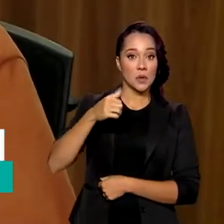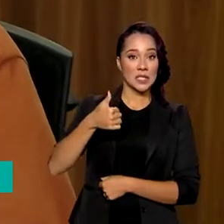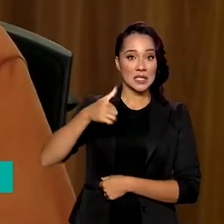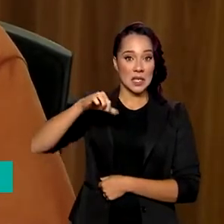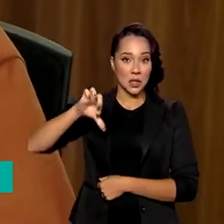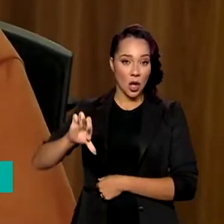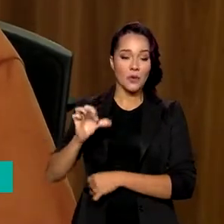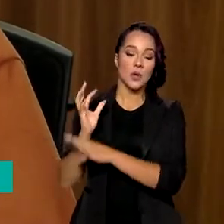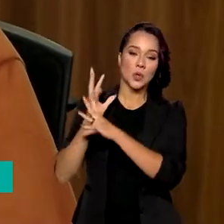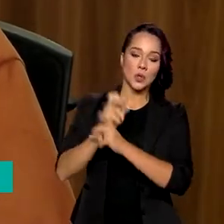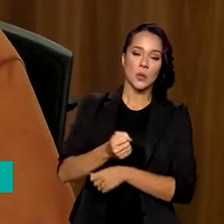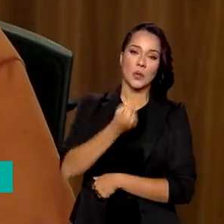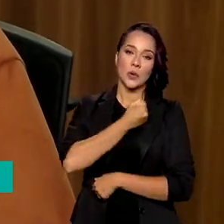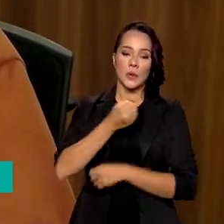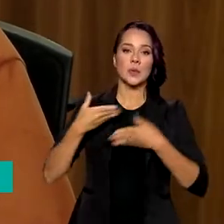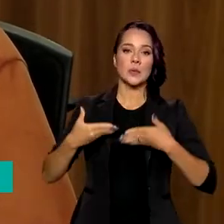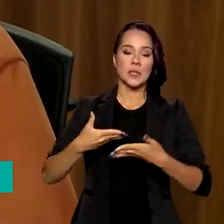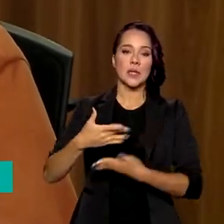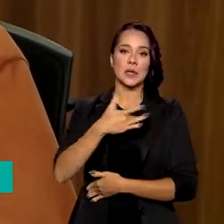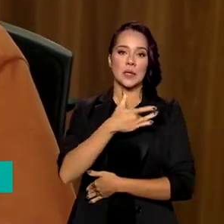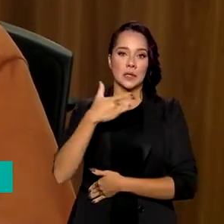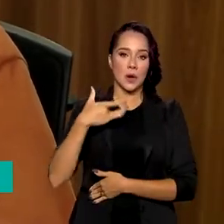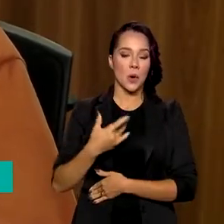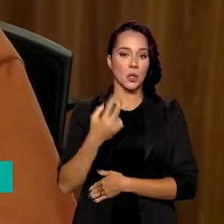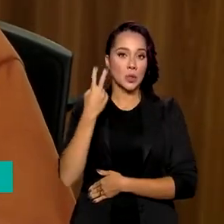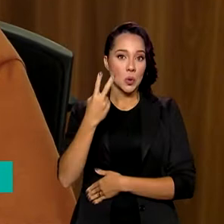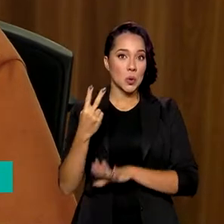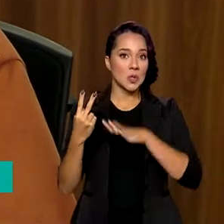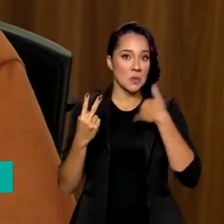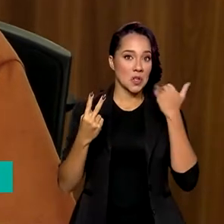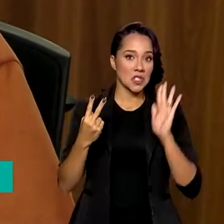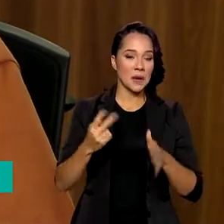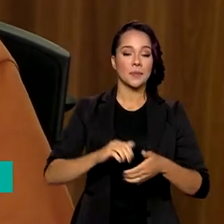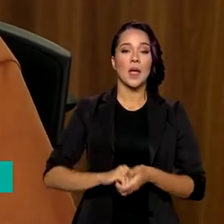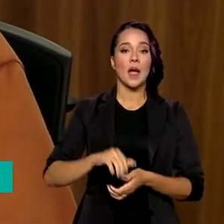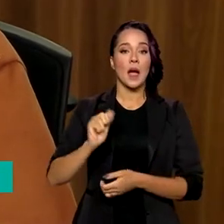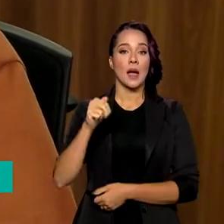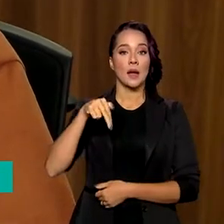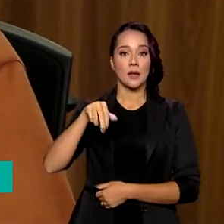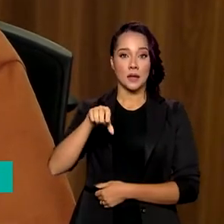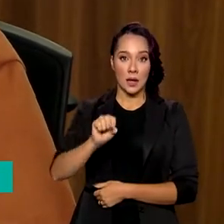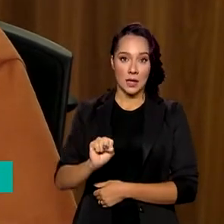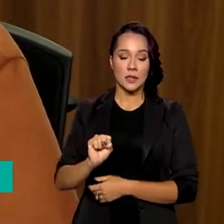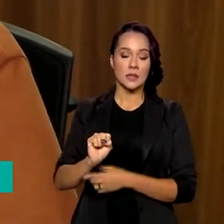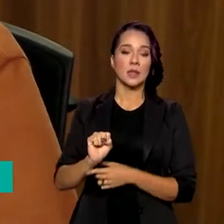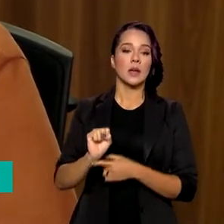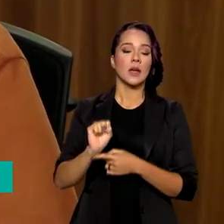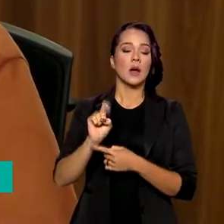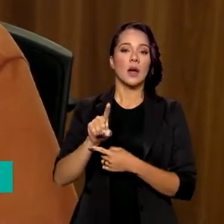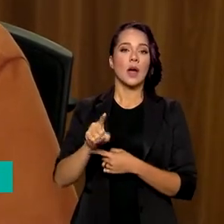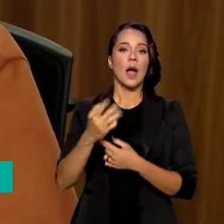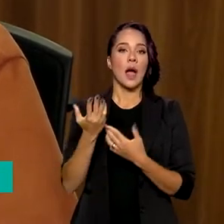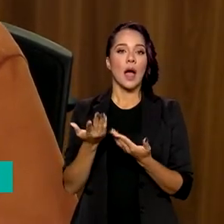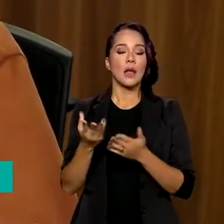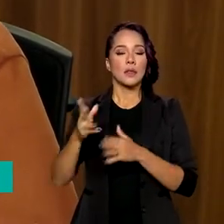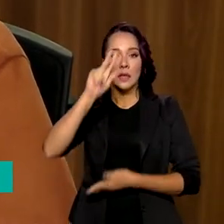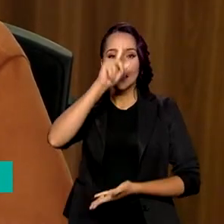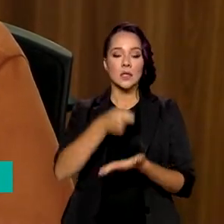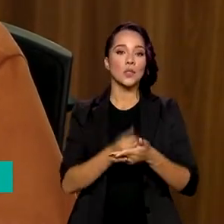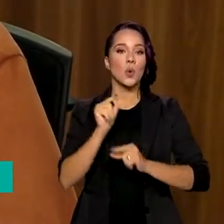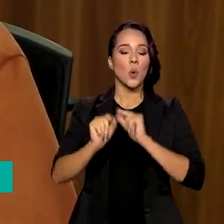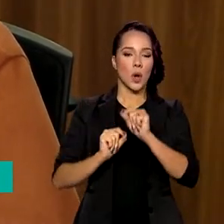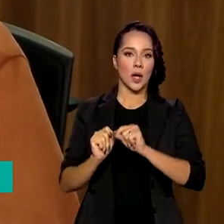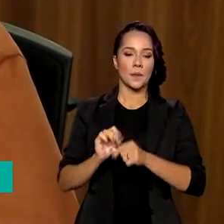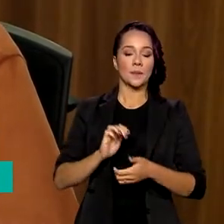casos né segundo os últimos números do Ministério da Saúde com duas mortes Agência Nacional de saúde suplementar decidiu então